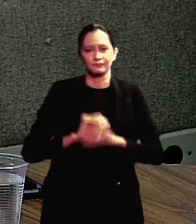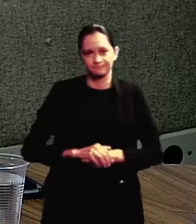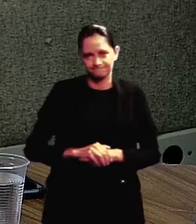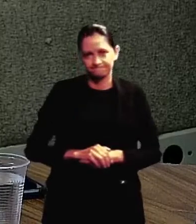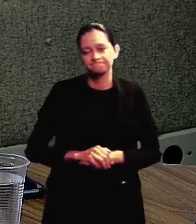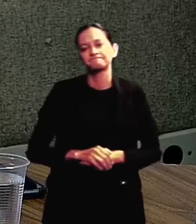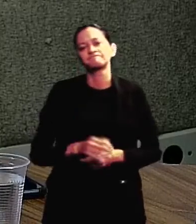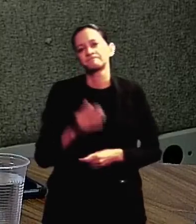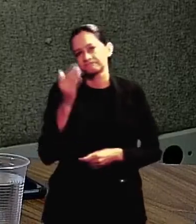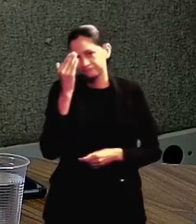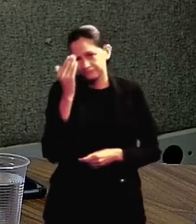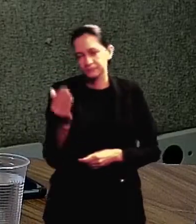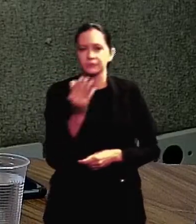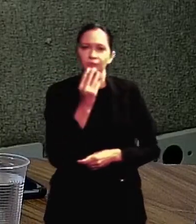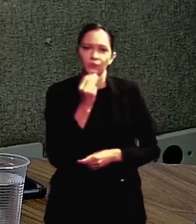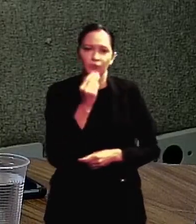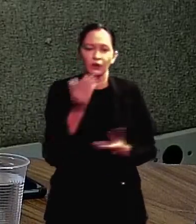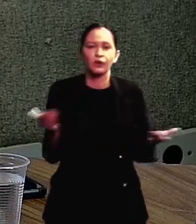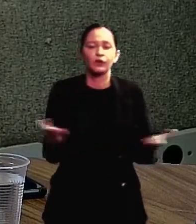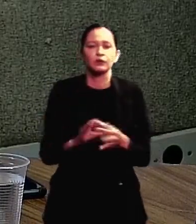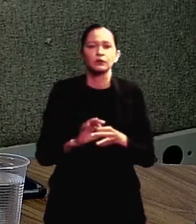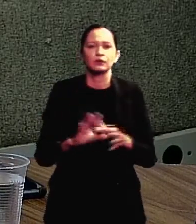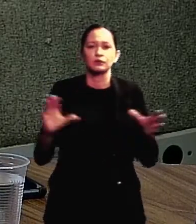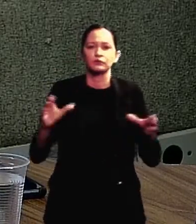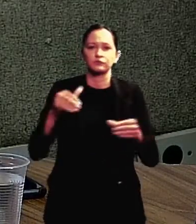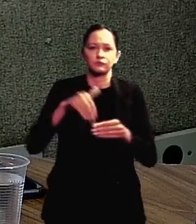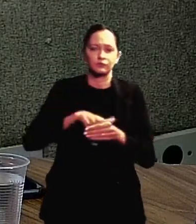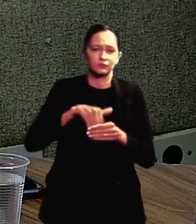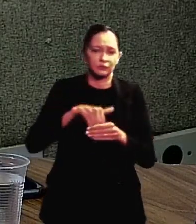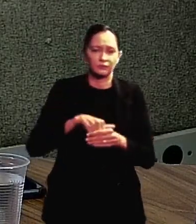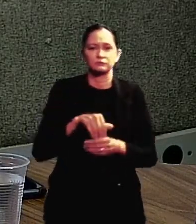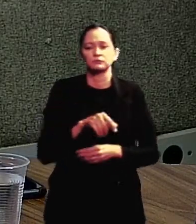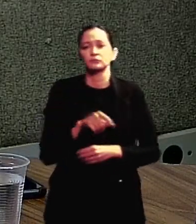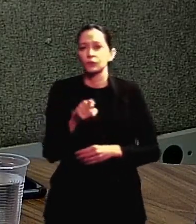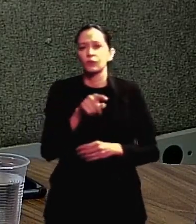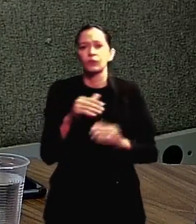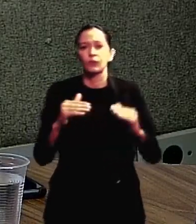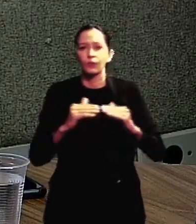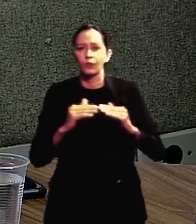Obrigado, vereador William. Em votação, presente veto